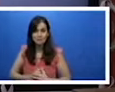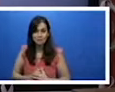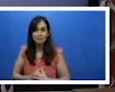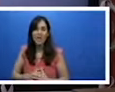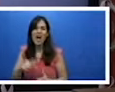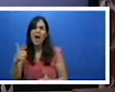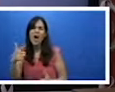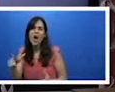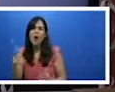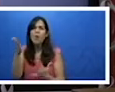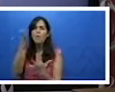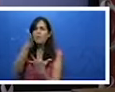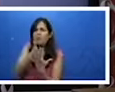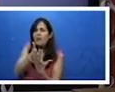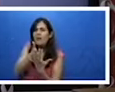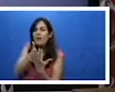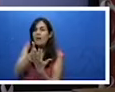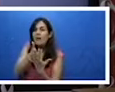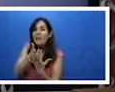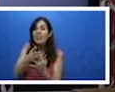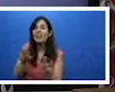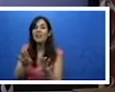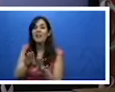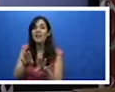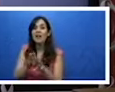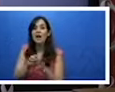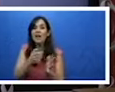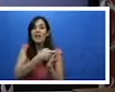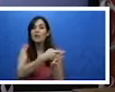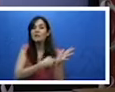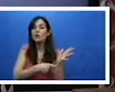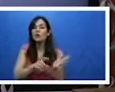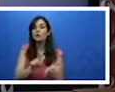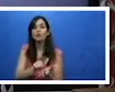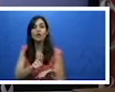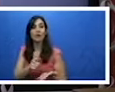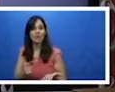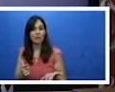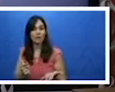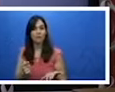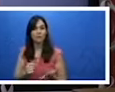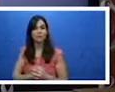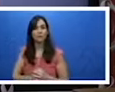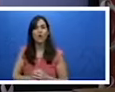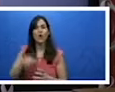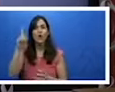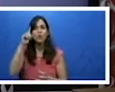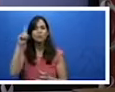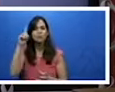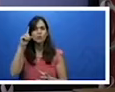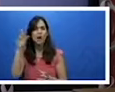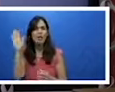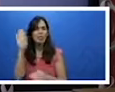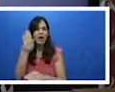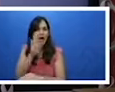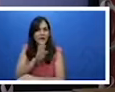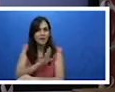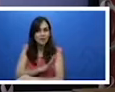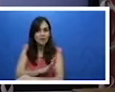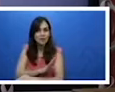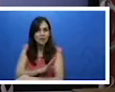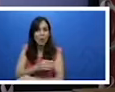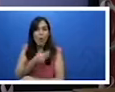outra metade faz parte da memória de uma redação de jornal. Uma tarde, 2 semanas depois que o